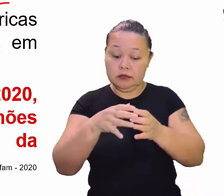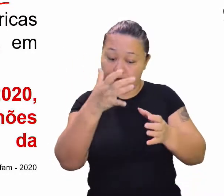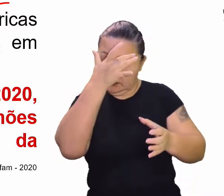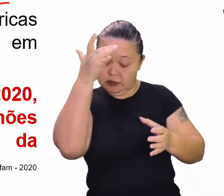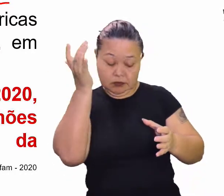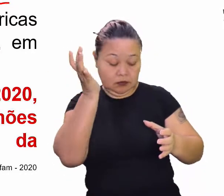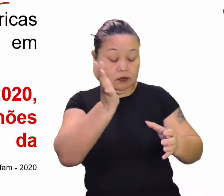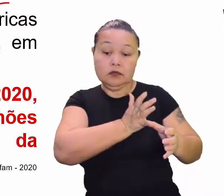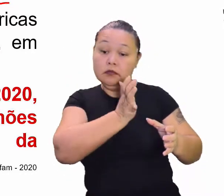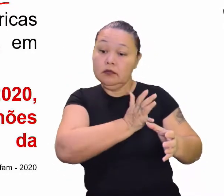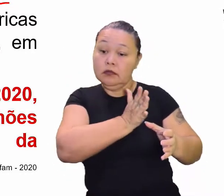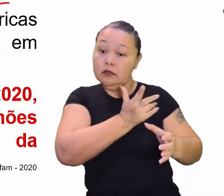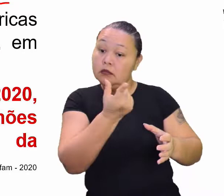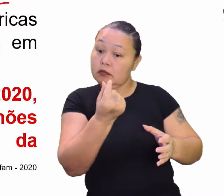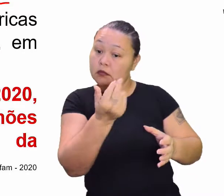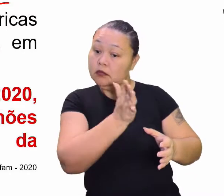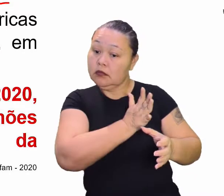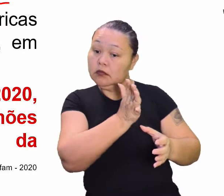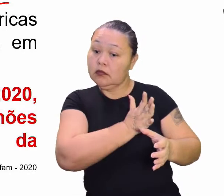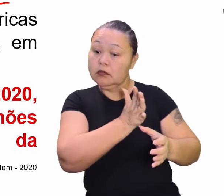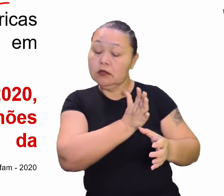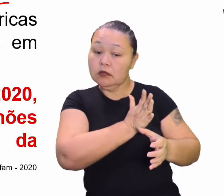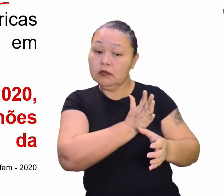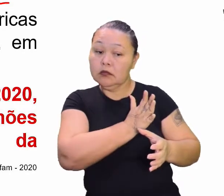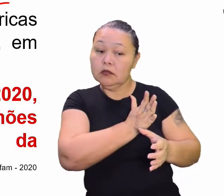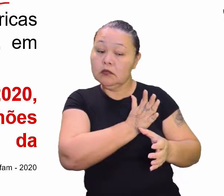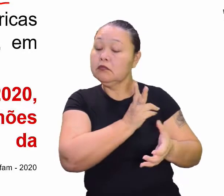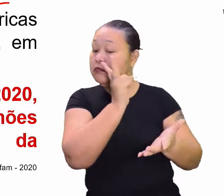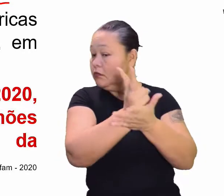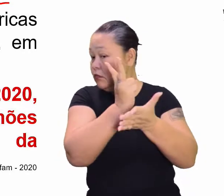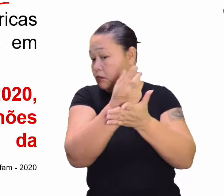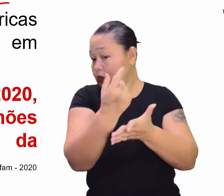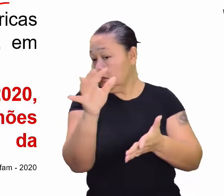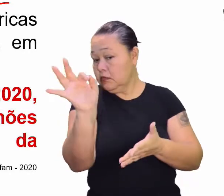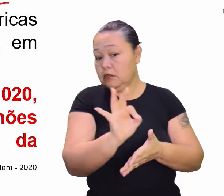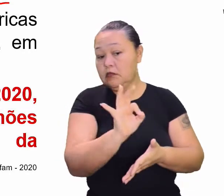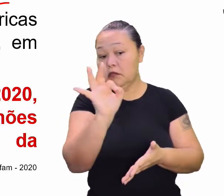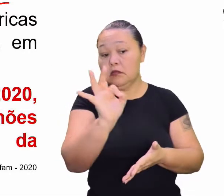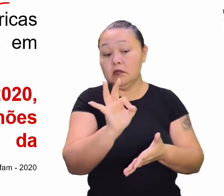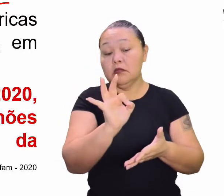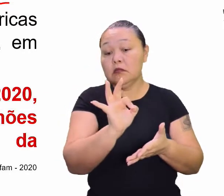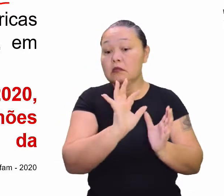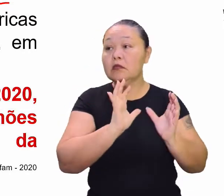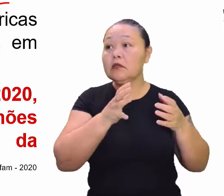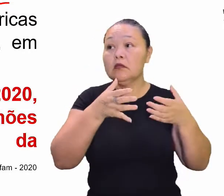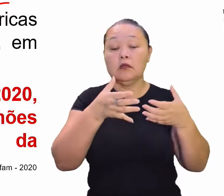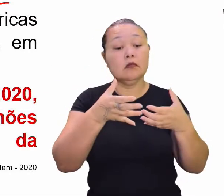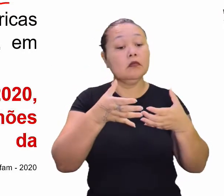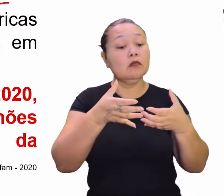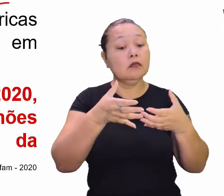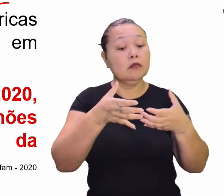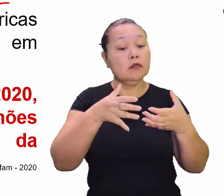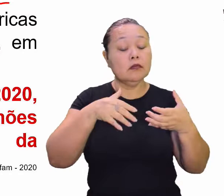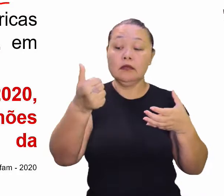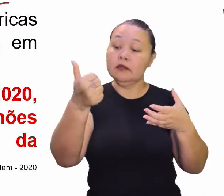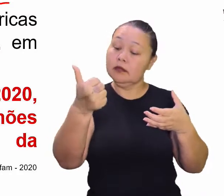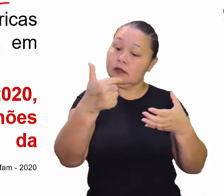pessoas mais ricas, os mesmos 20% já estão agora com